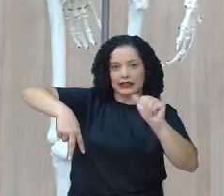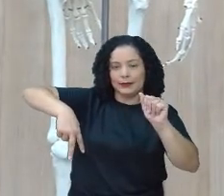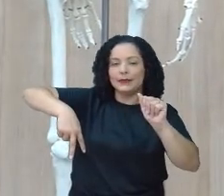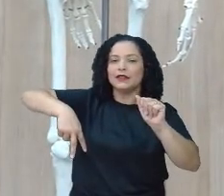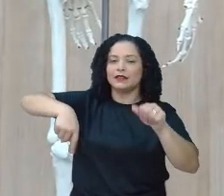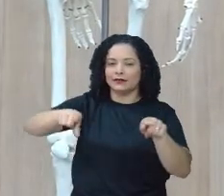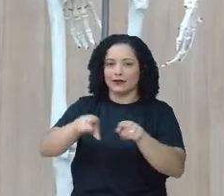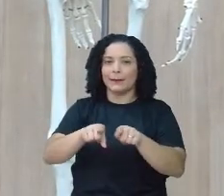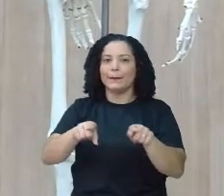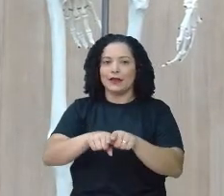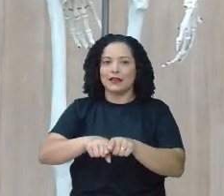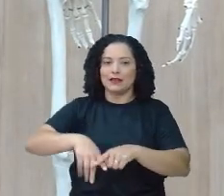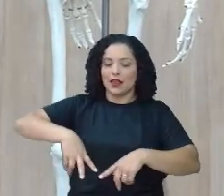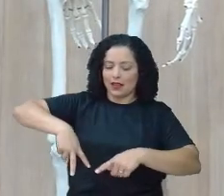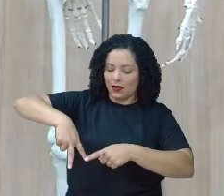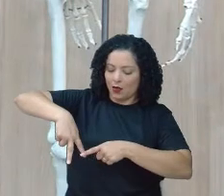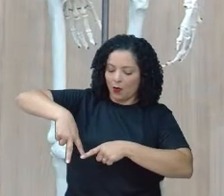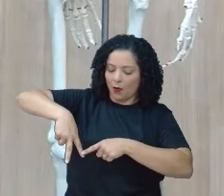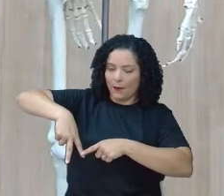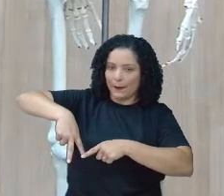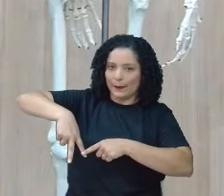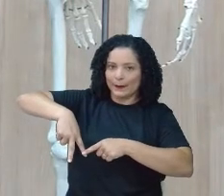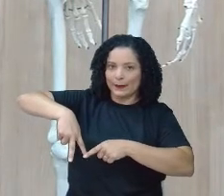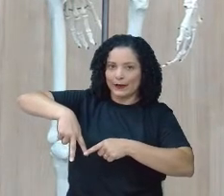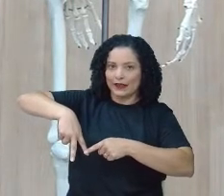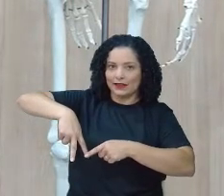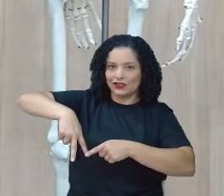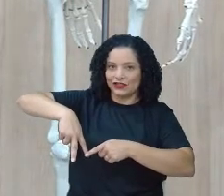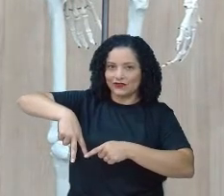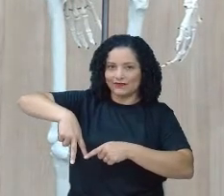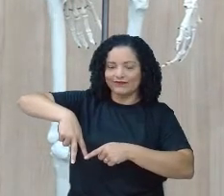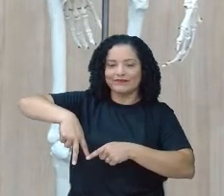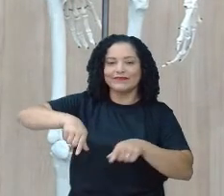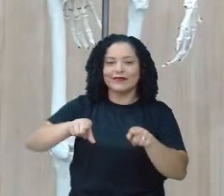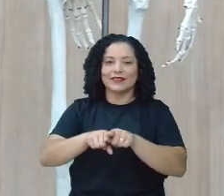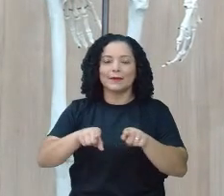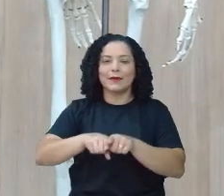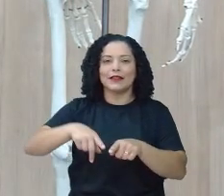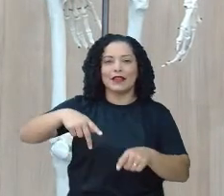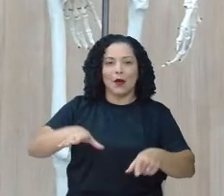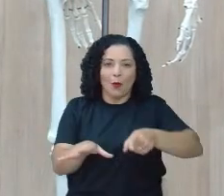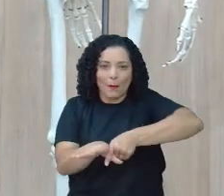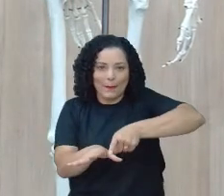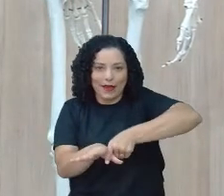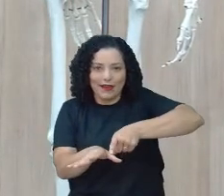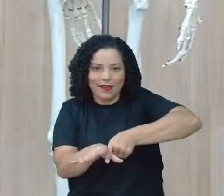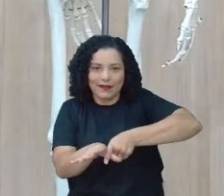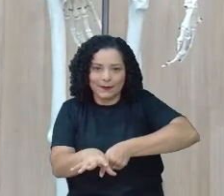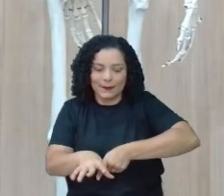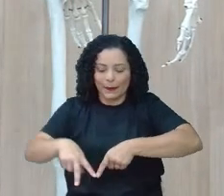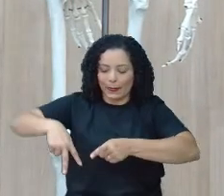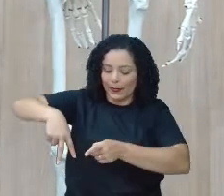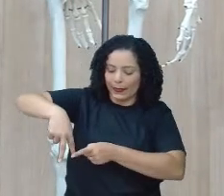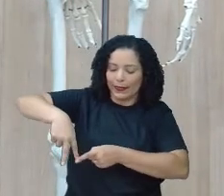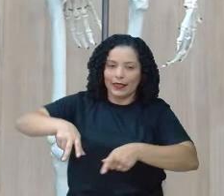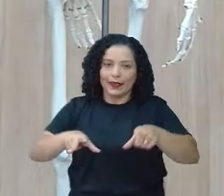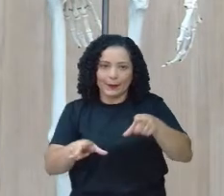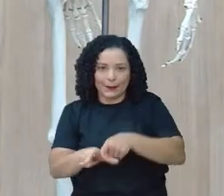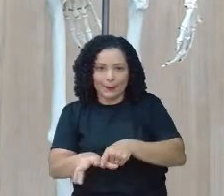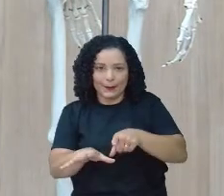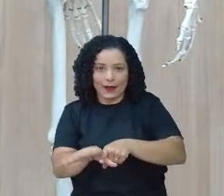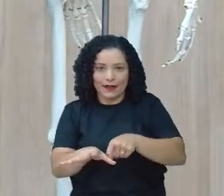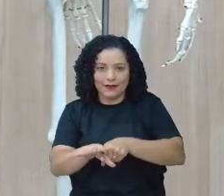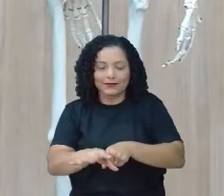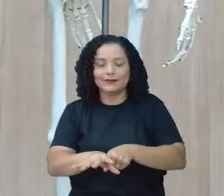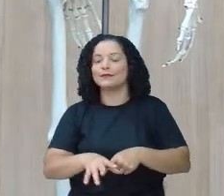perna, mas mais uma curiosidade é a questão dos nossos pés. A curiosidade que eu tenho que falar em relação aos nossos pés é que